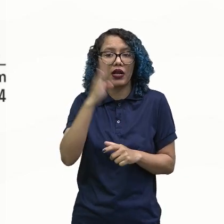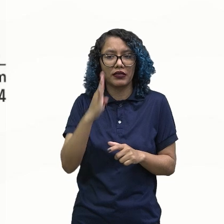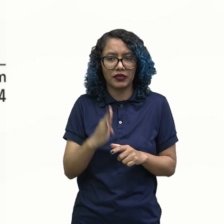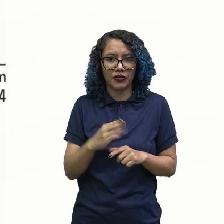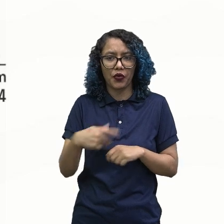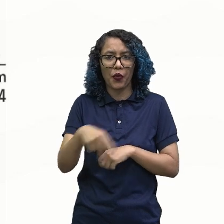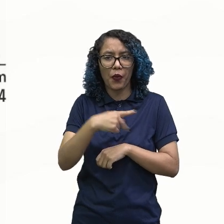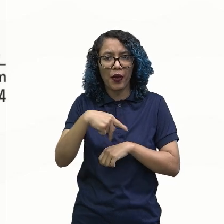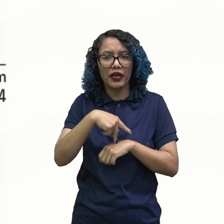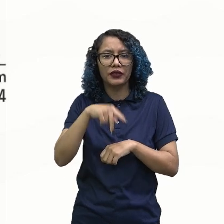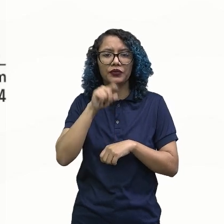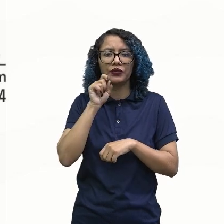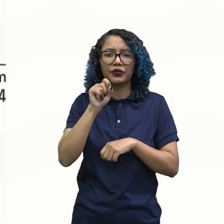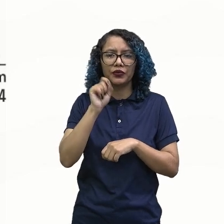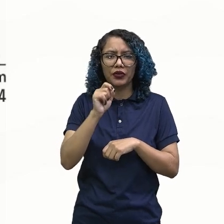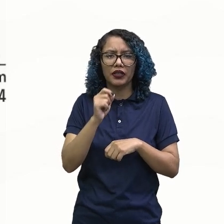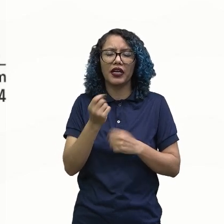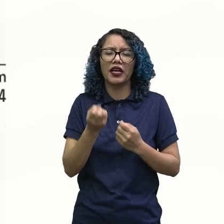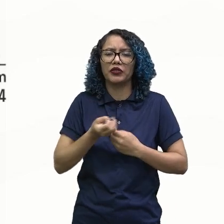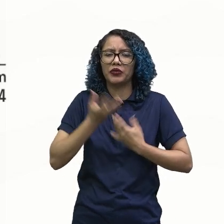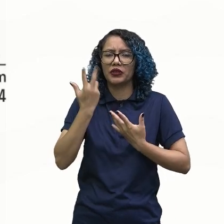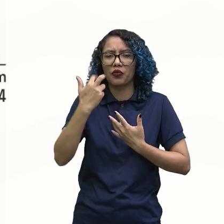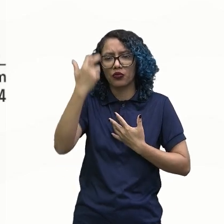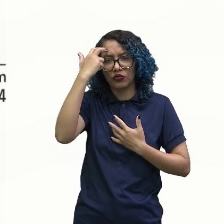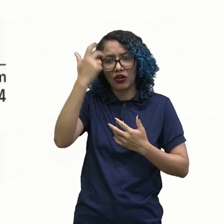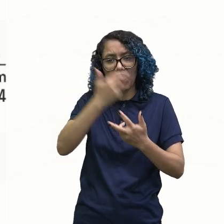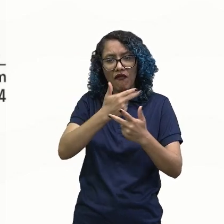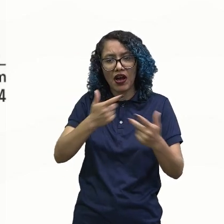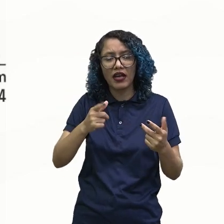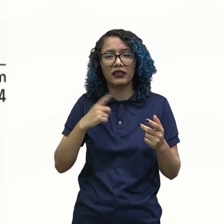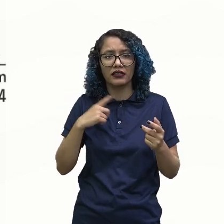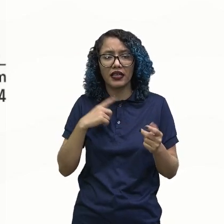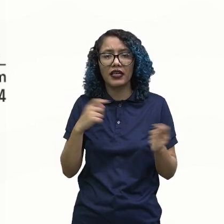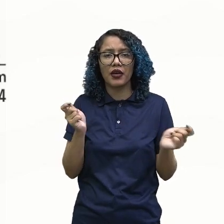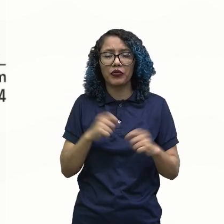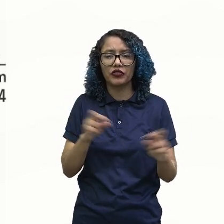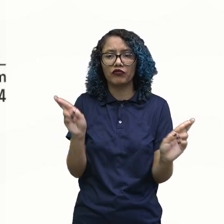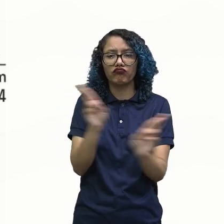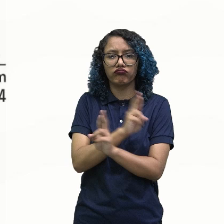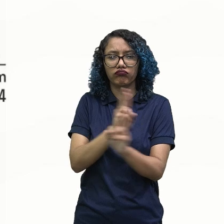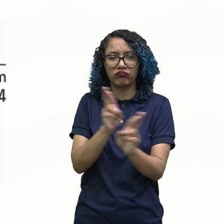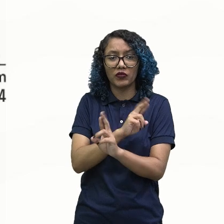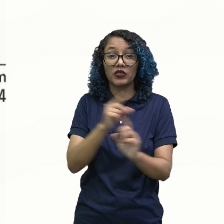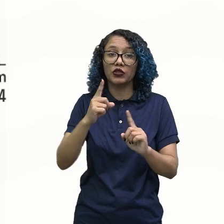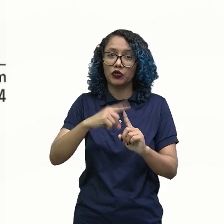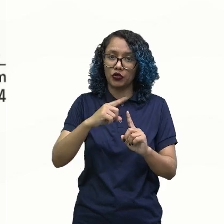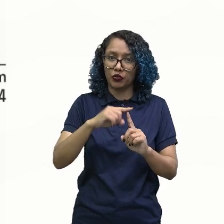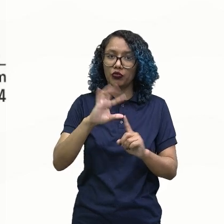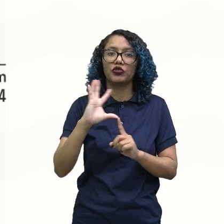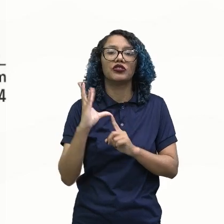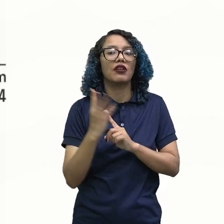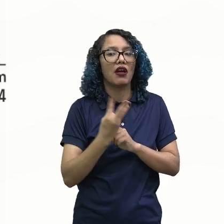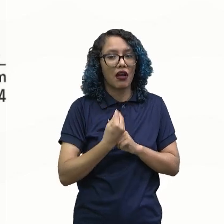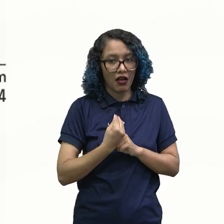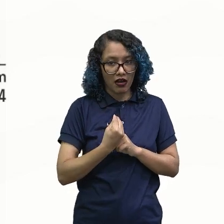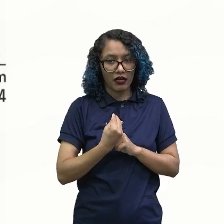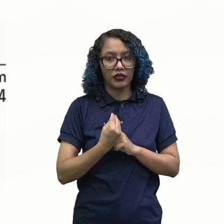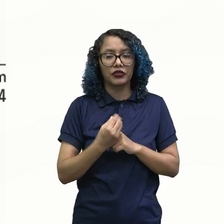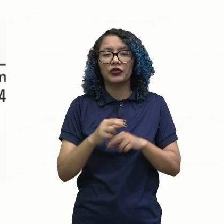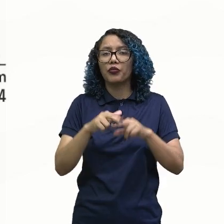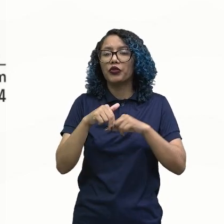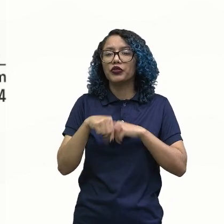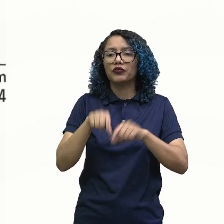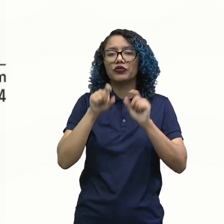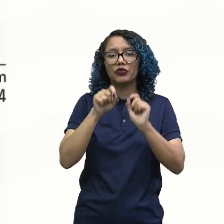em expressões culturais que podem dialogar com esse modelo artístico, por razões que dizem respeito tanto